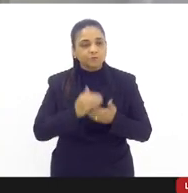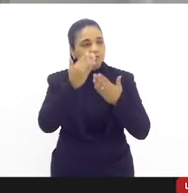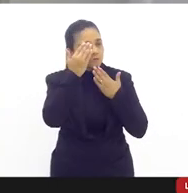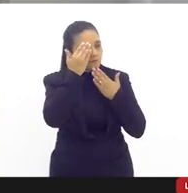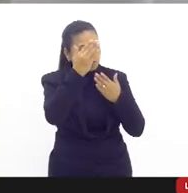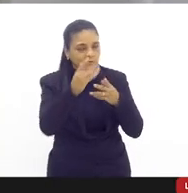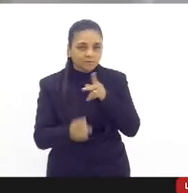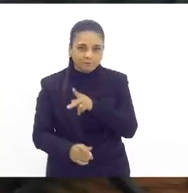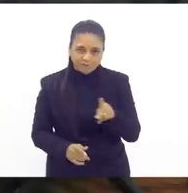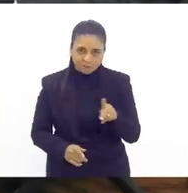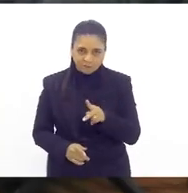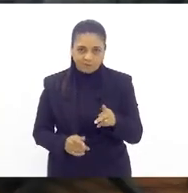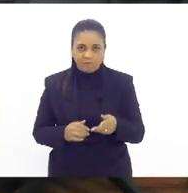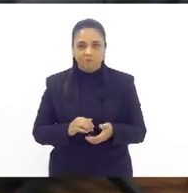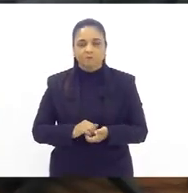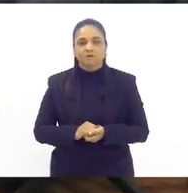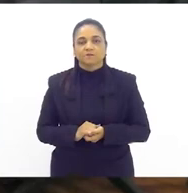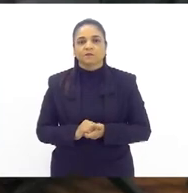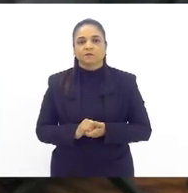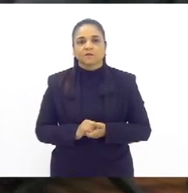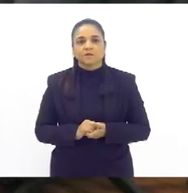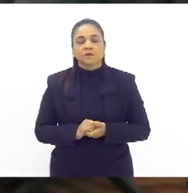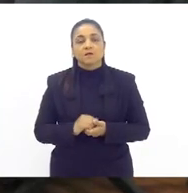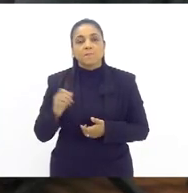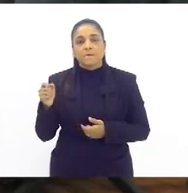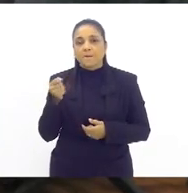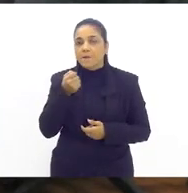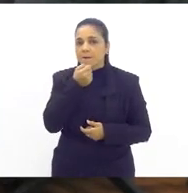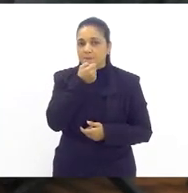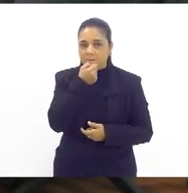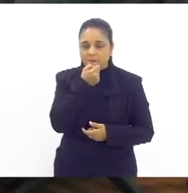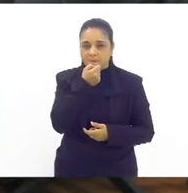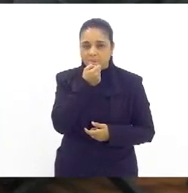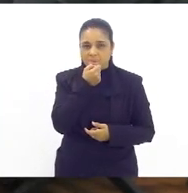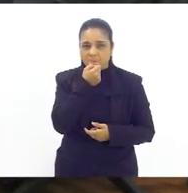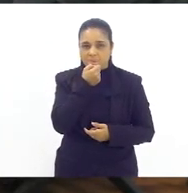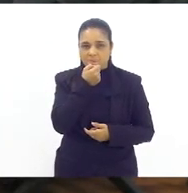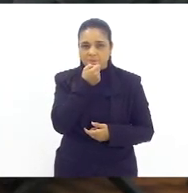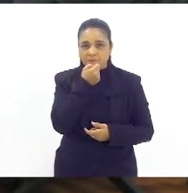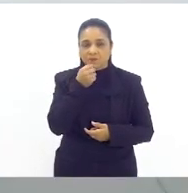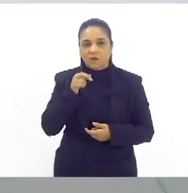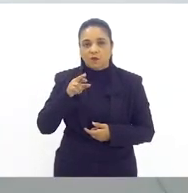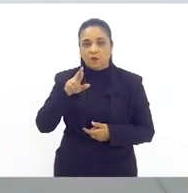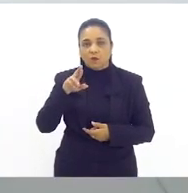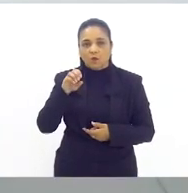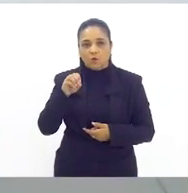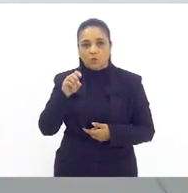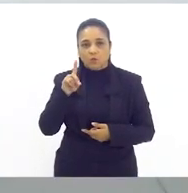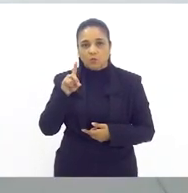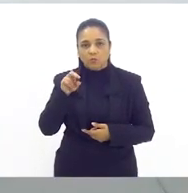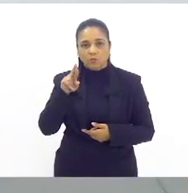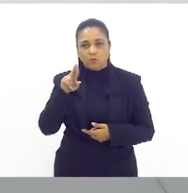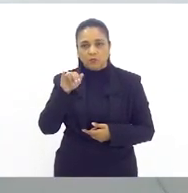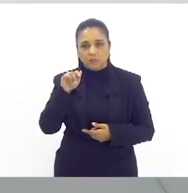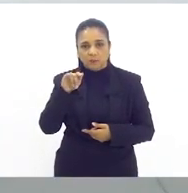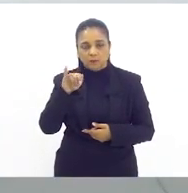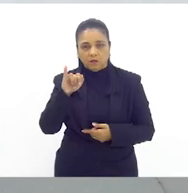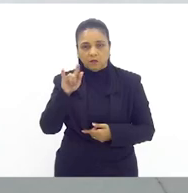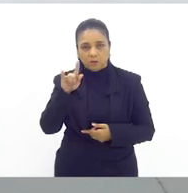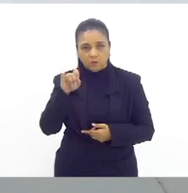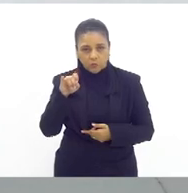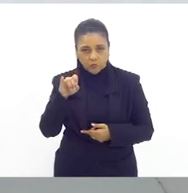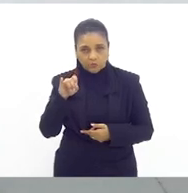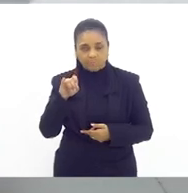Professor passa agora a palavra para o Rodrigo Azambuja representando a Defensoria Pública